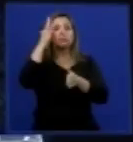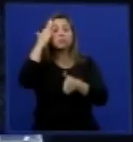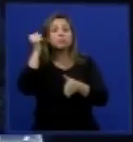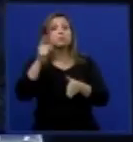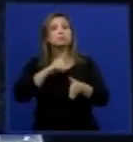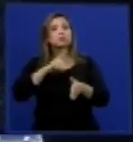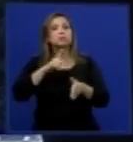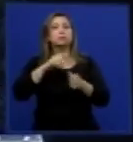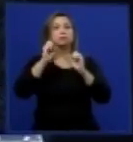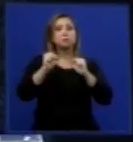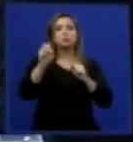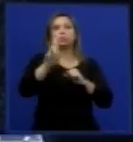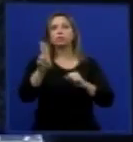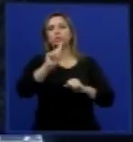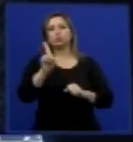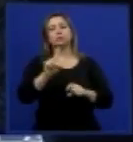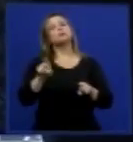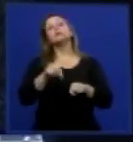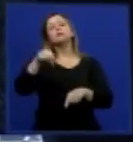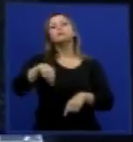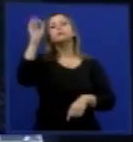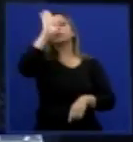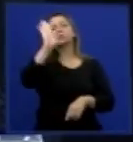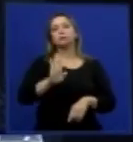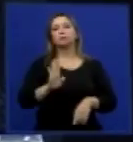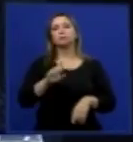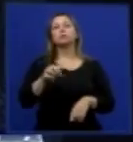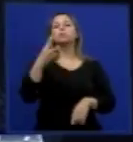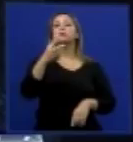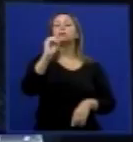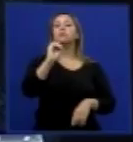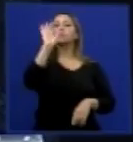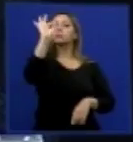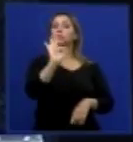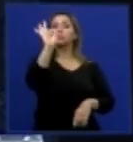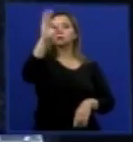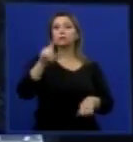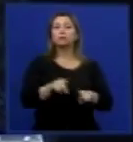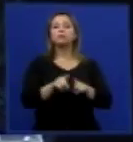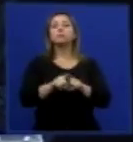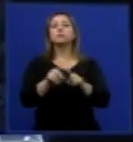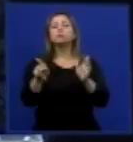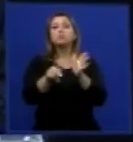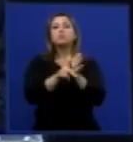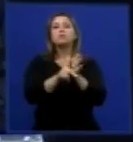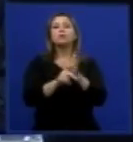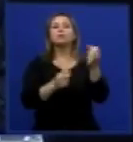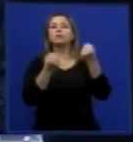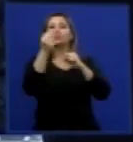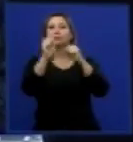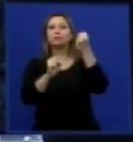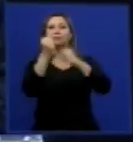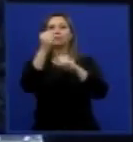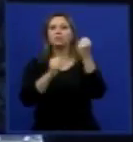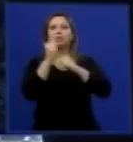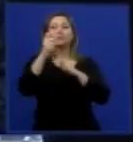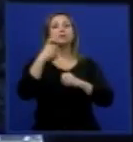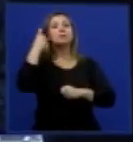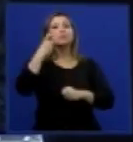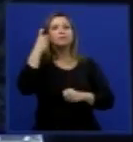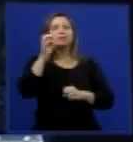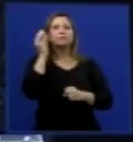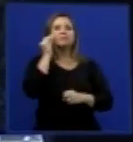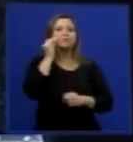Rigor no Brasil 30% desse Total vai para a indústria de Recal chutarem